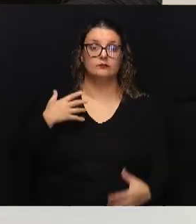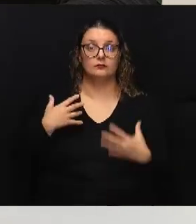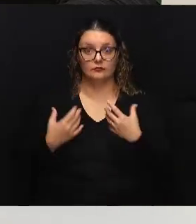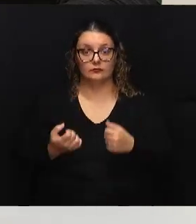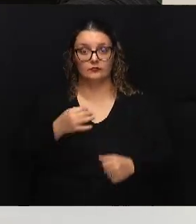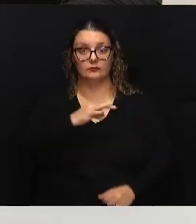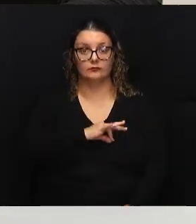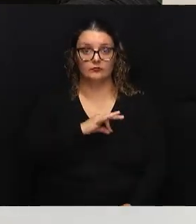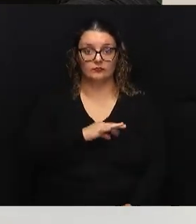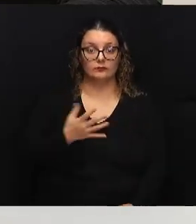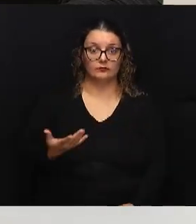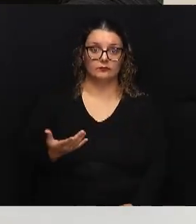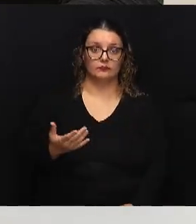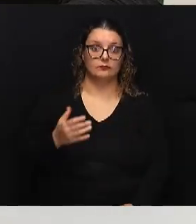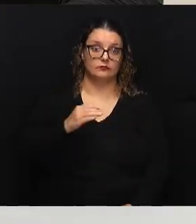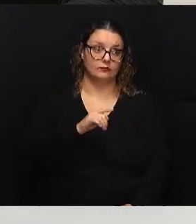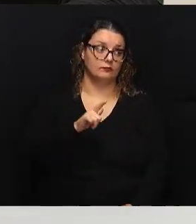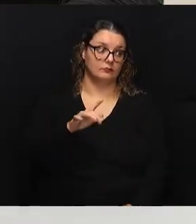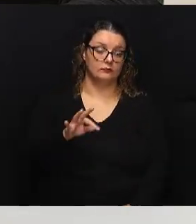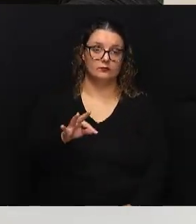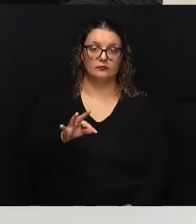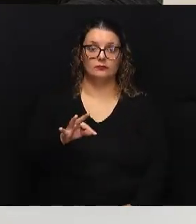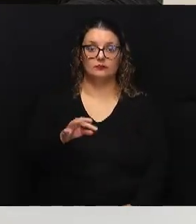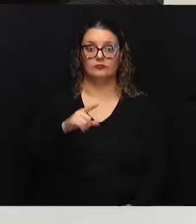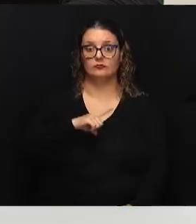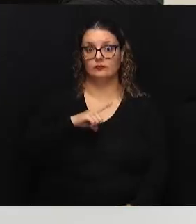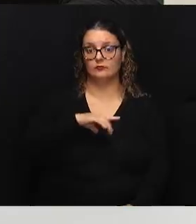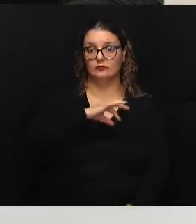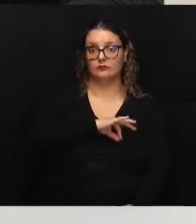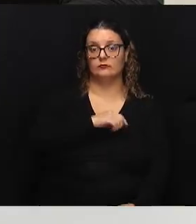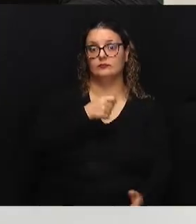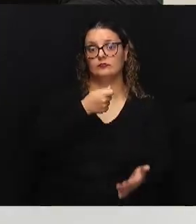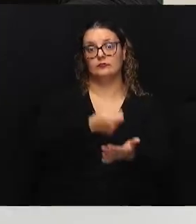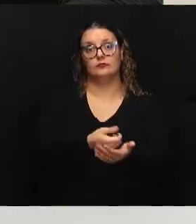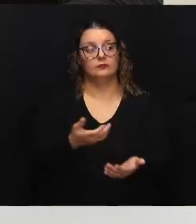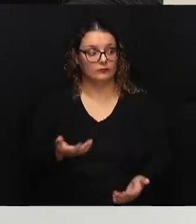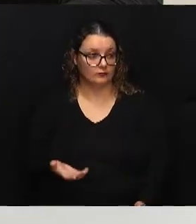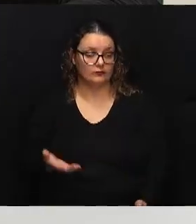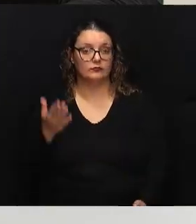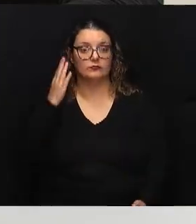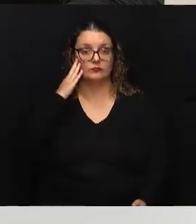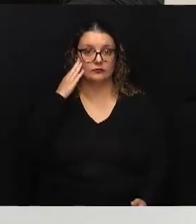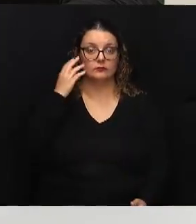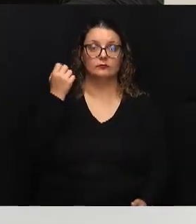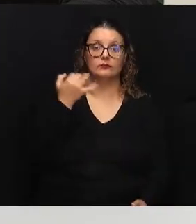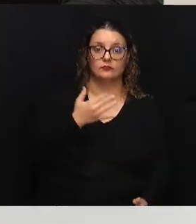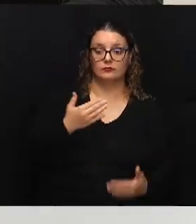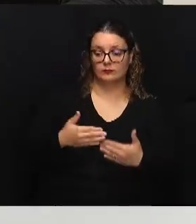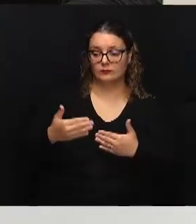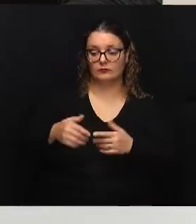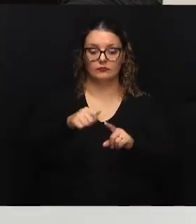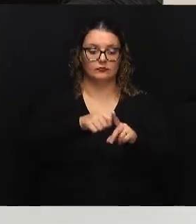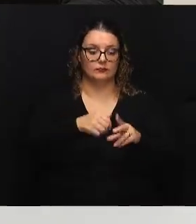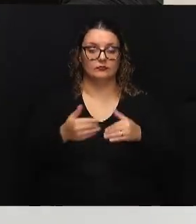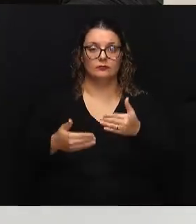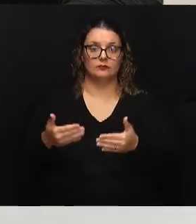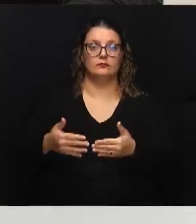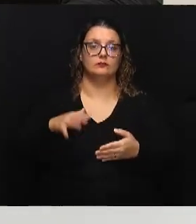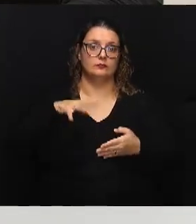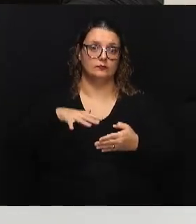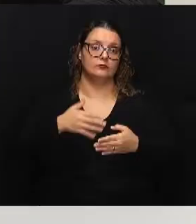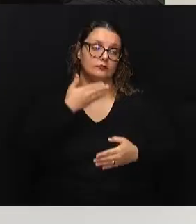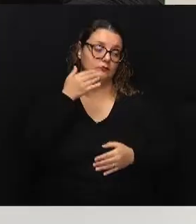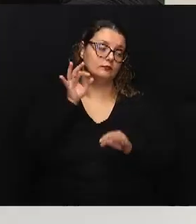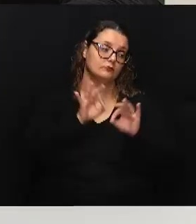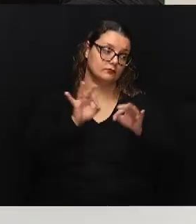quando eu passei a CLT, que eu tinha um salário garantido, eu sabia quanto eu ia receber no mês subsequente, essas contas podem ser melhor